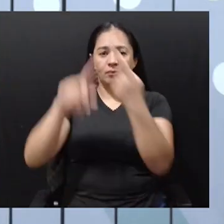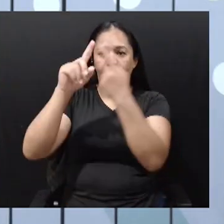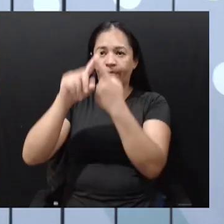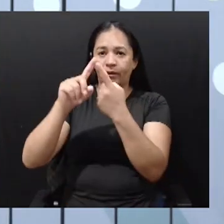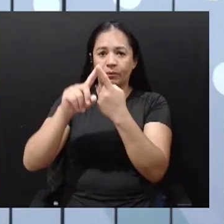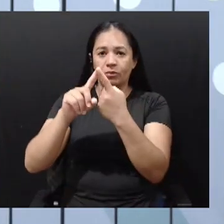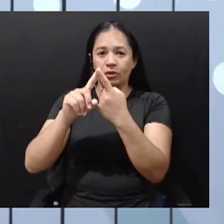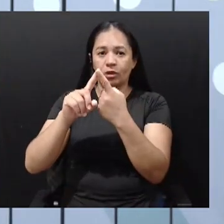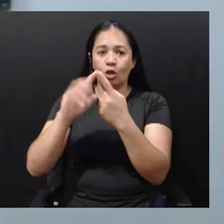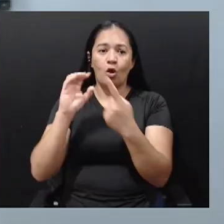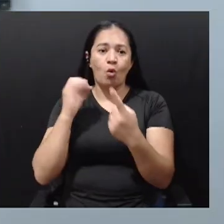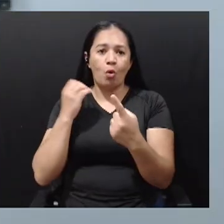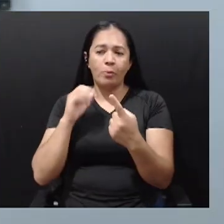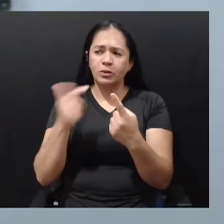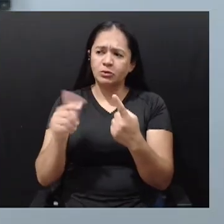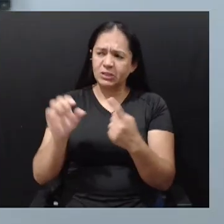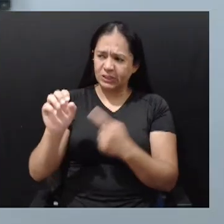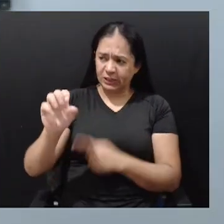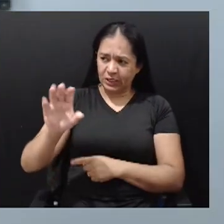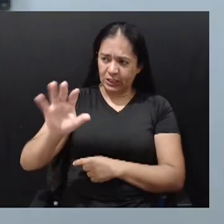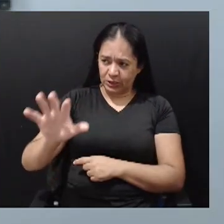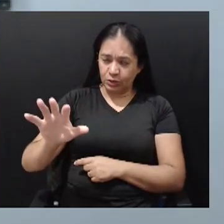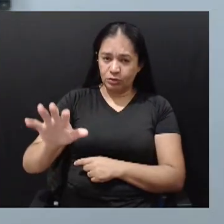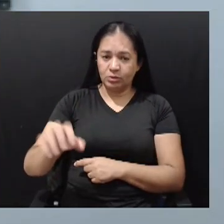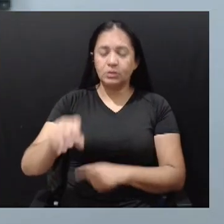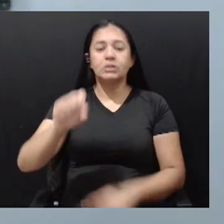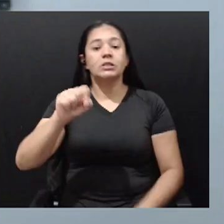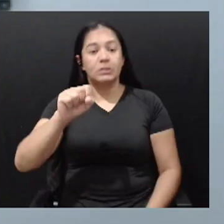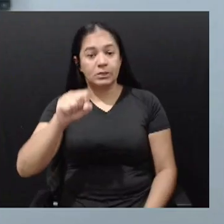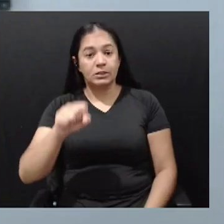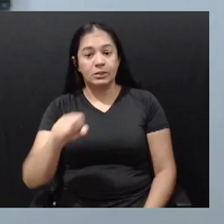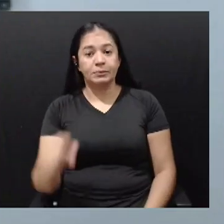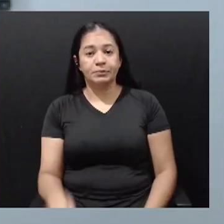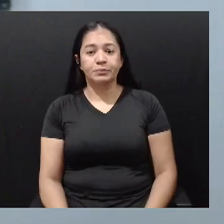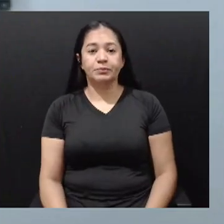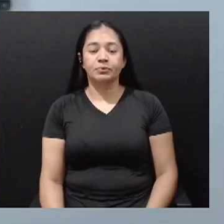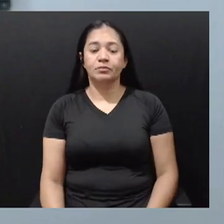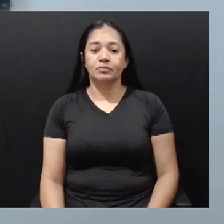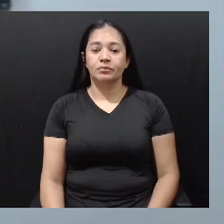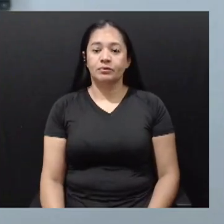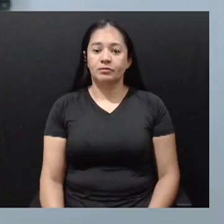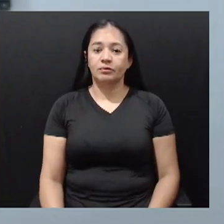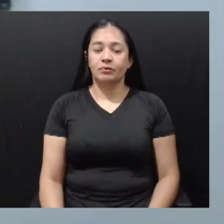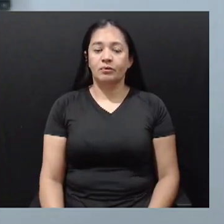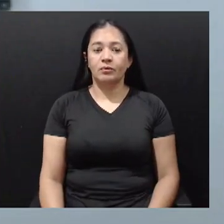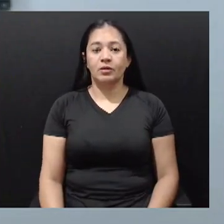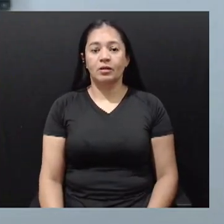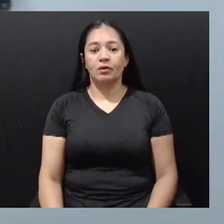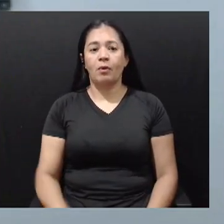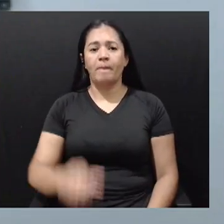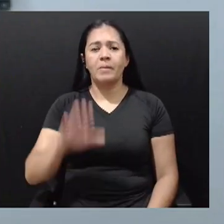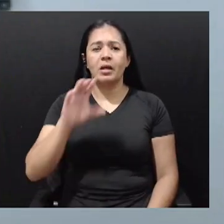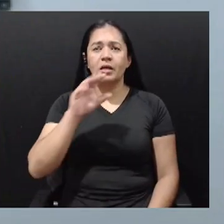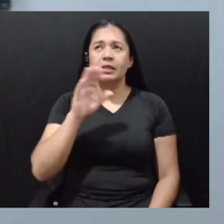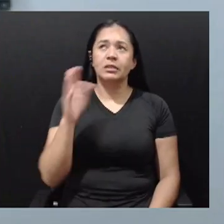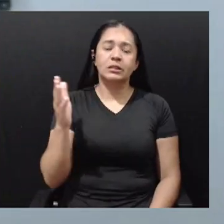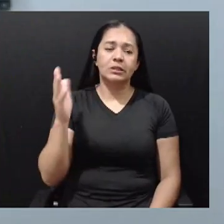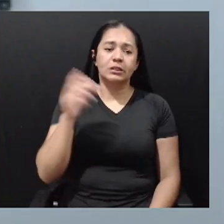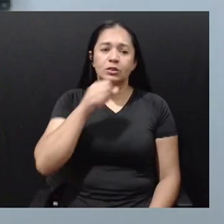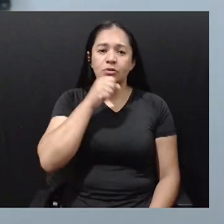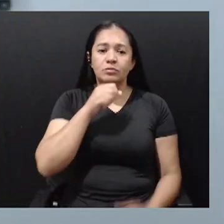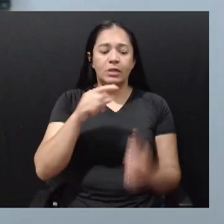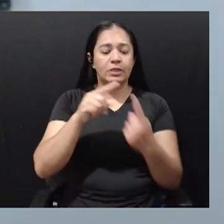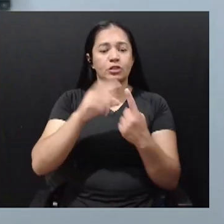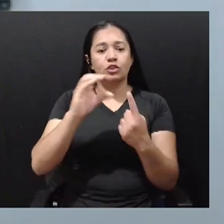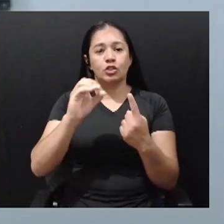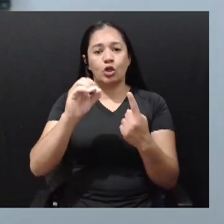isso? Exatamente. O mais antigo, né, digamos assim, é o DIU de cobre, que já é